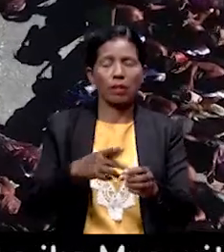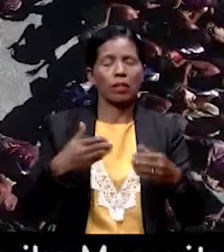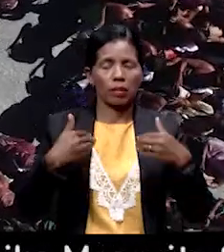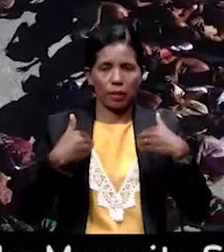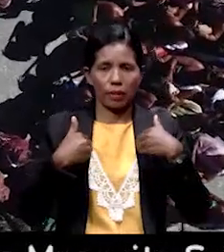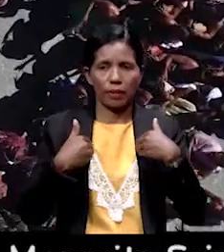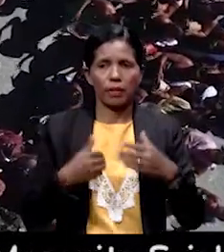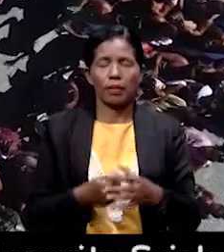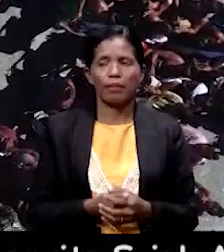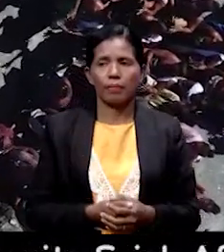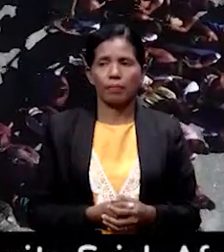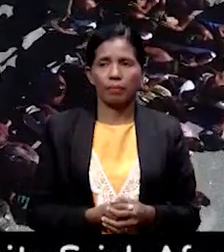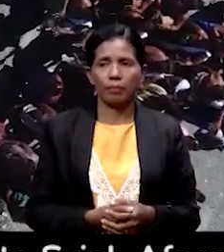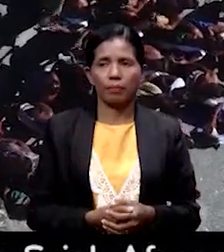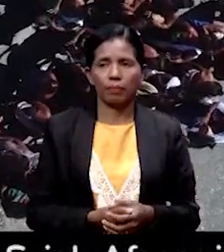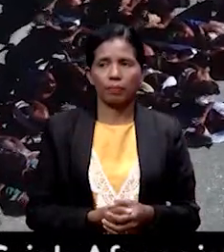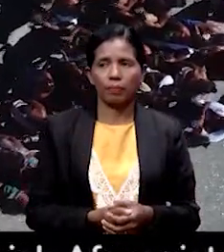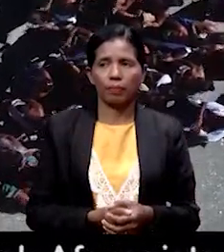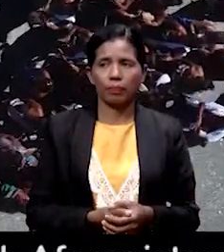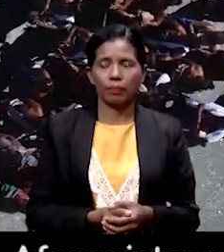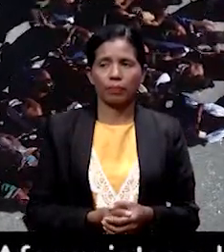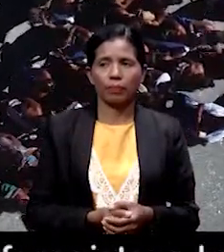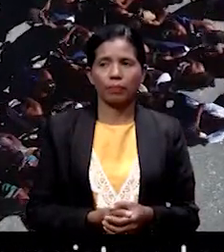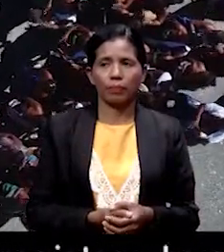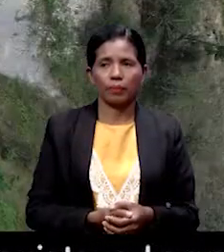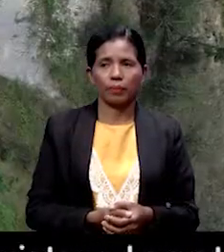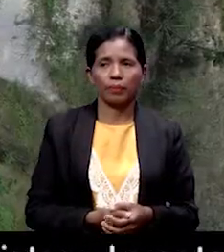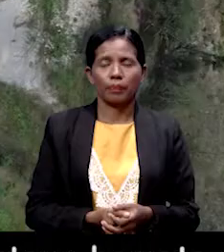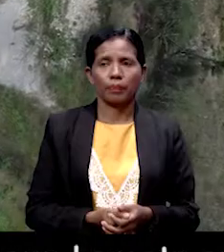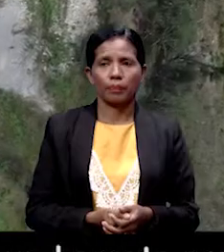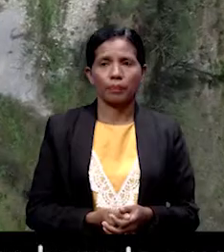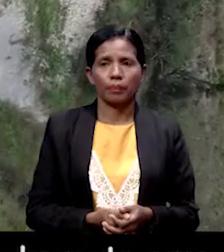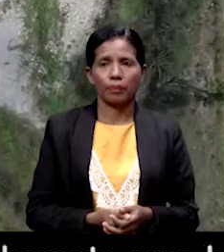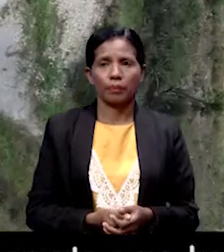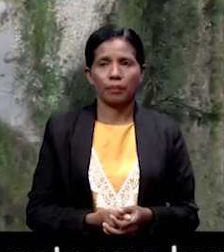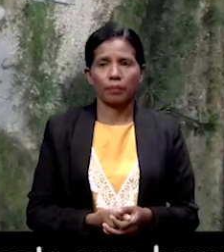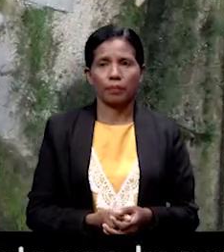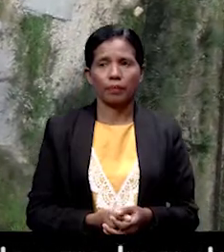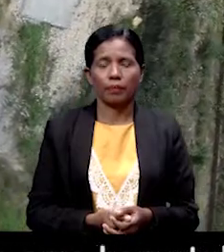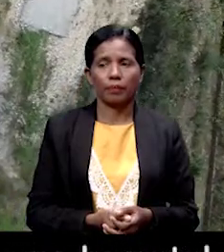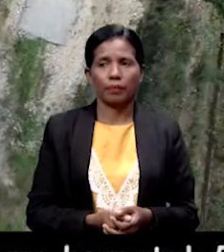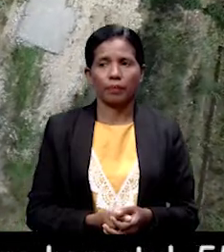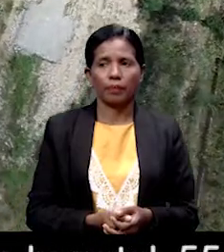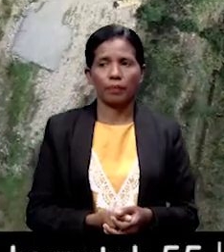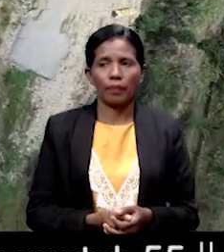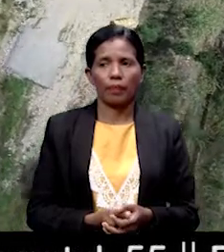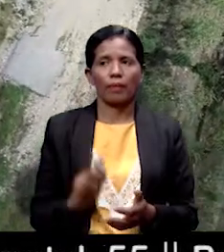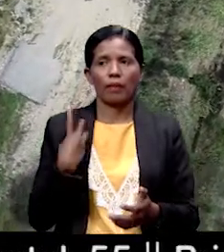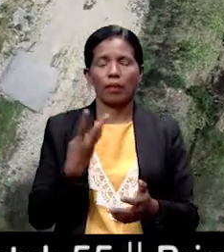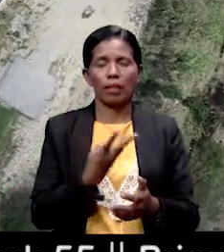km torba ba. Vai vir né? Expectativa de ver